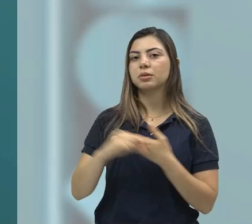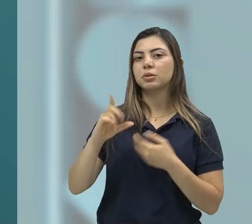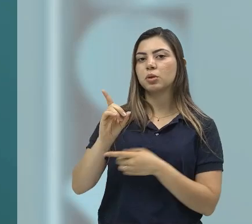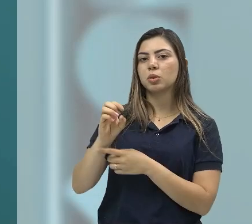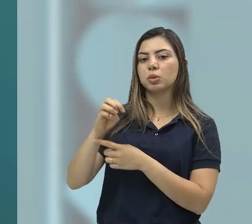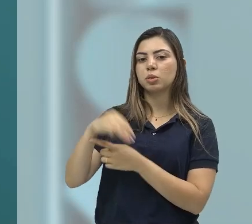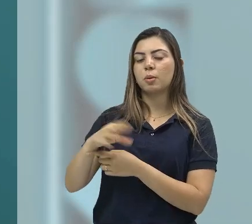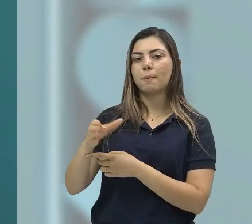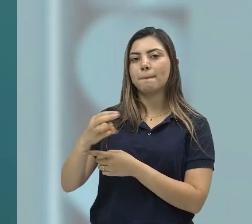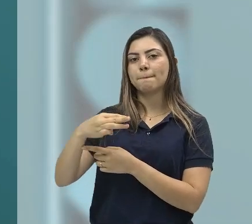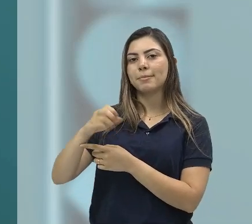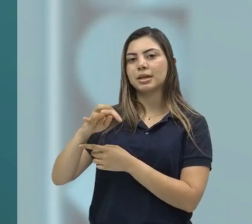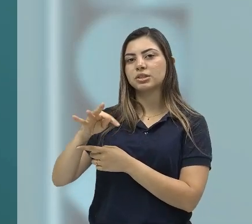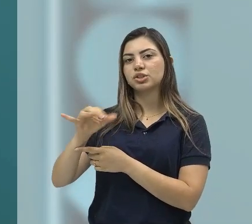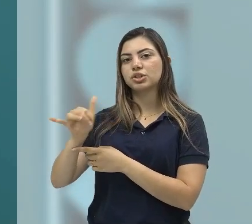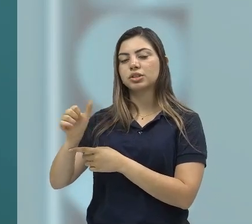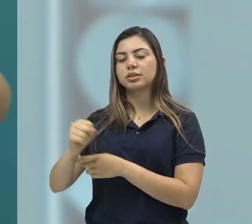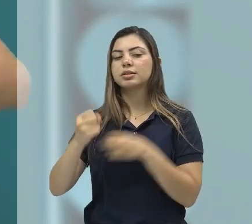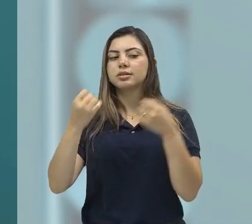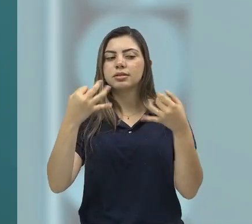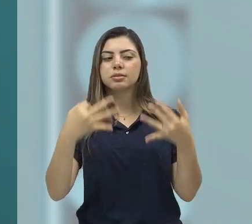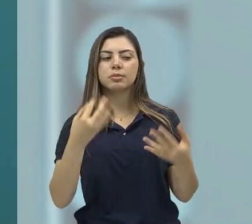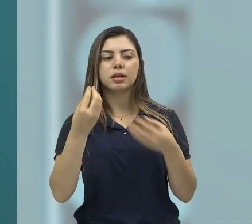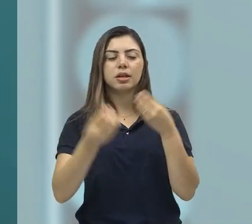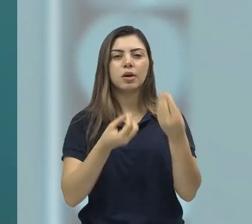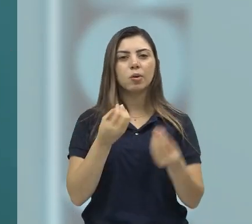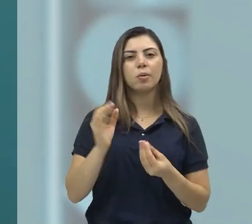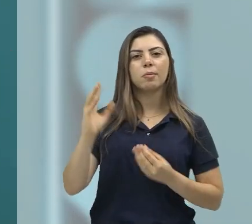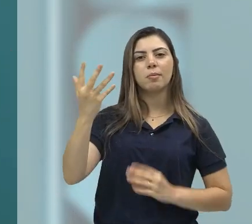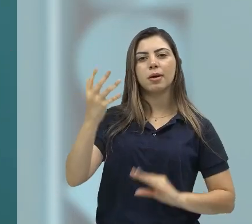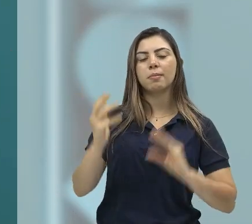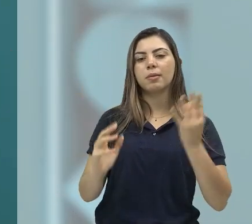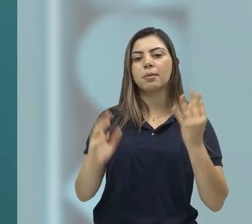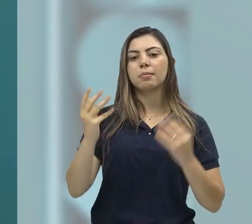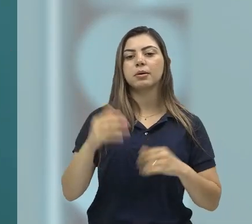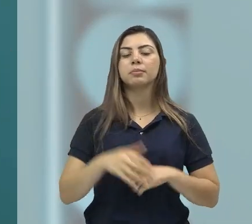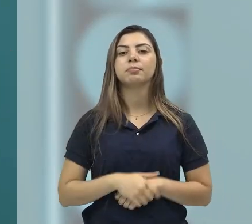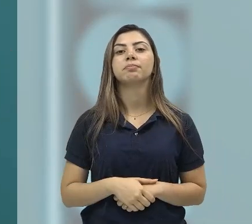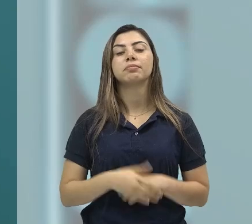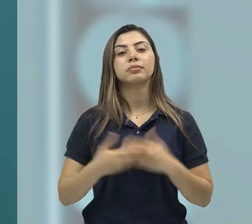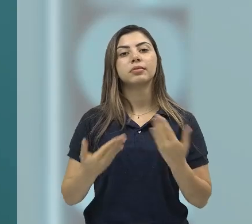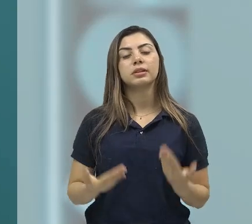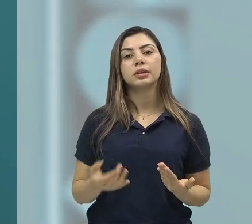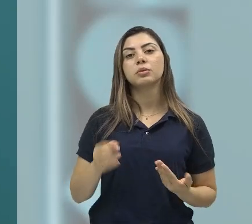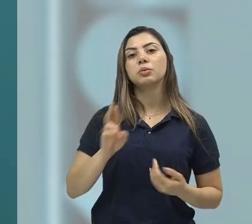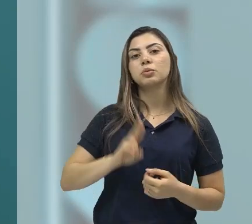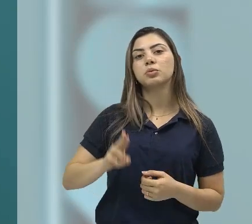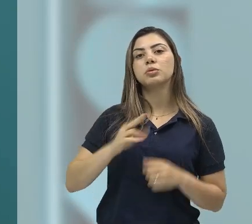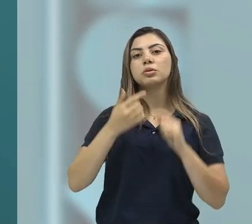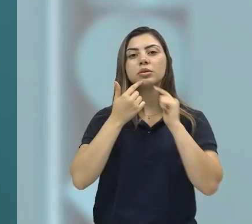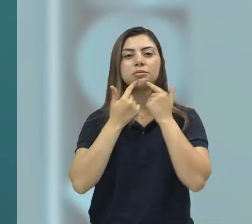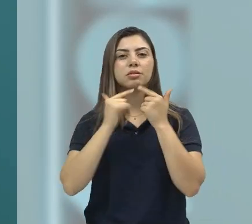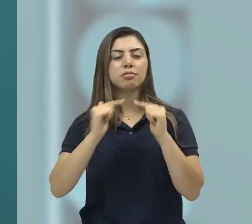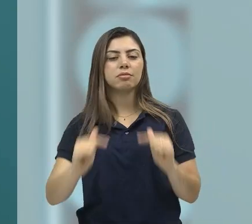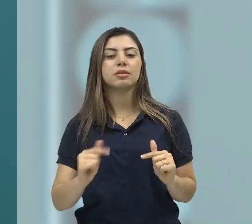essa expedição aí e vai contando, né, como isso aconteceu. Em um refinado trabalho de linguagem,